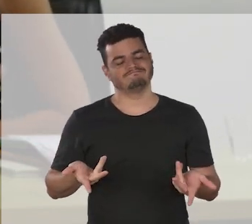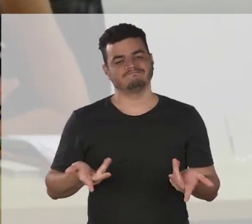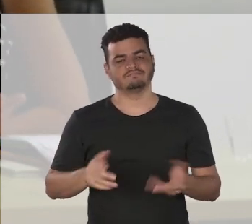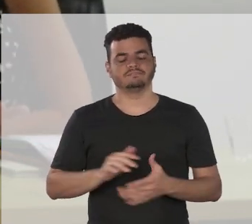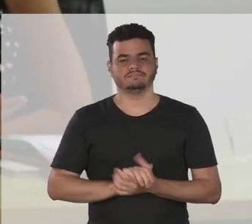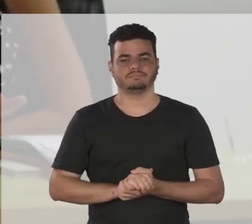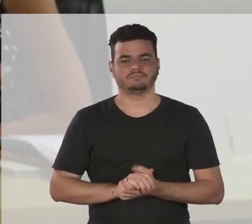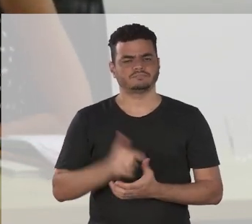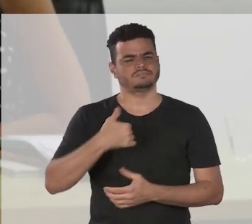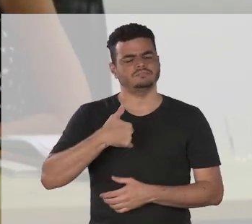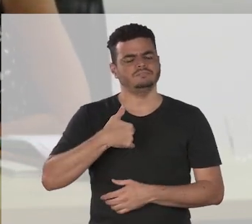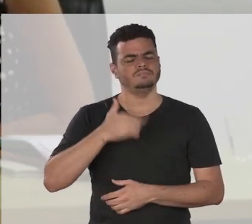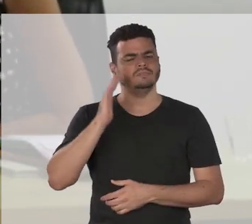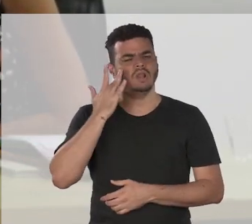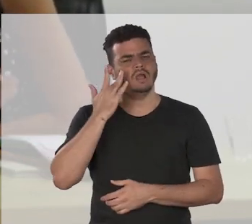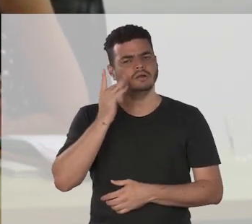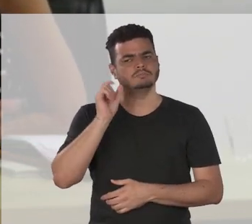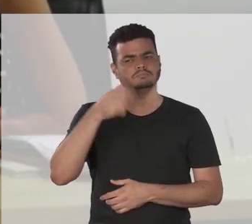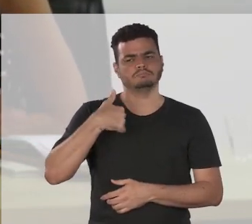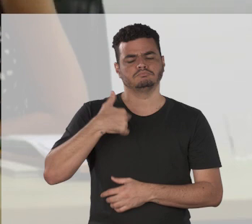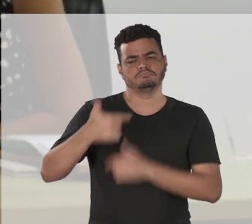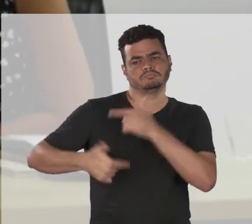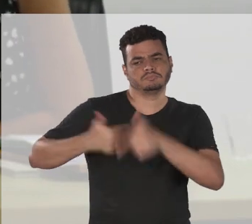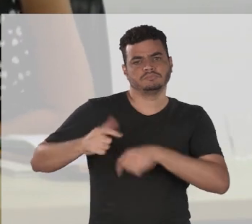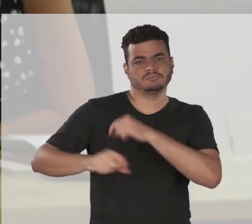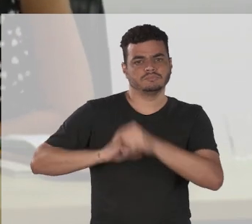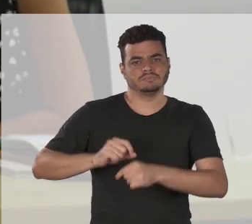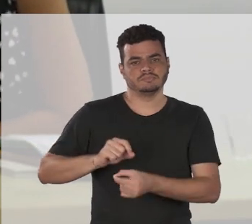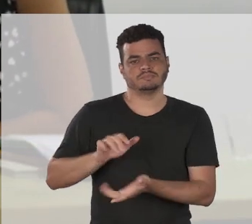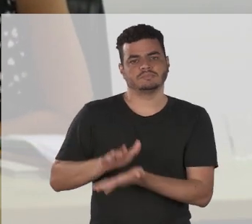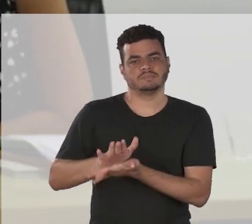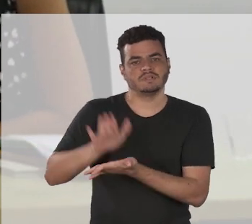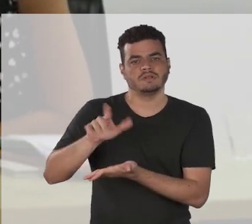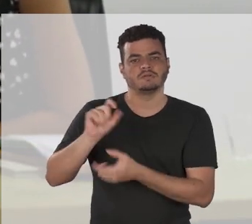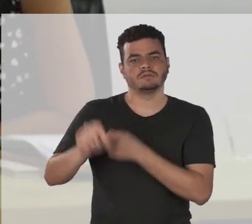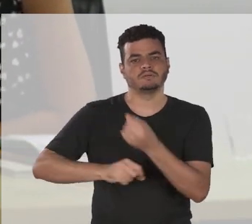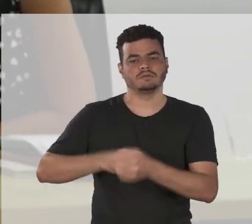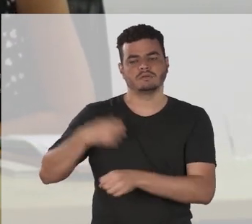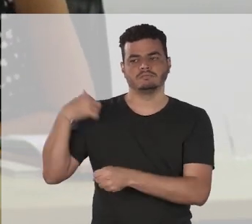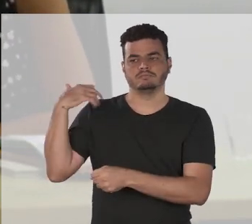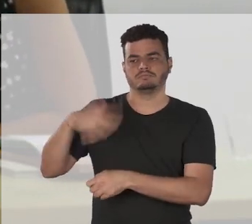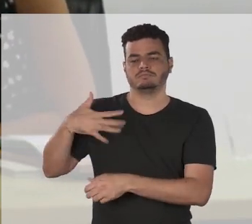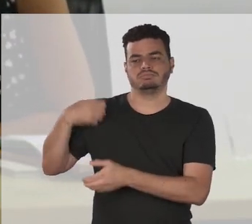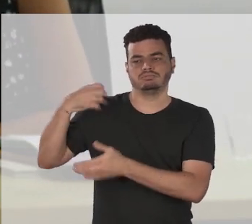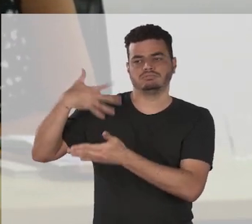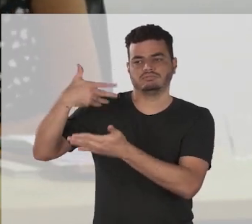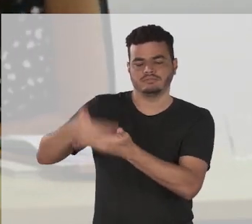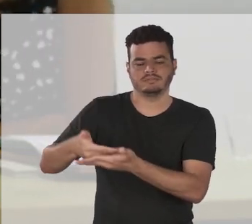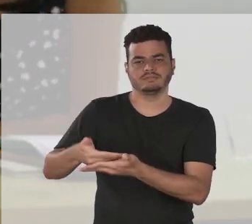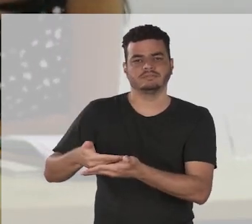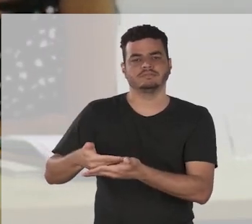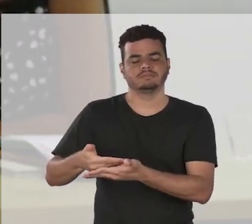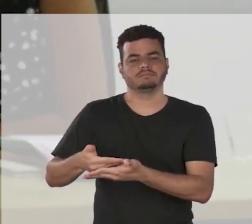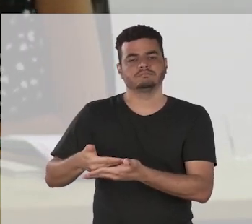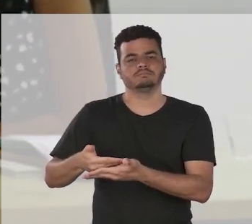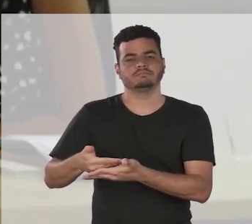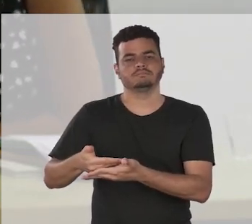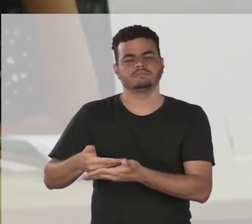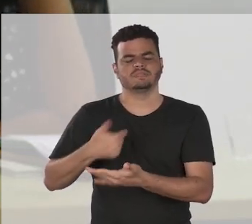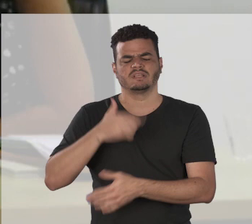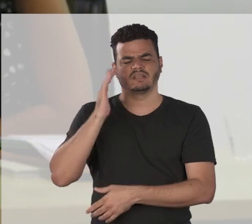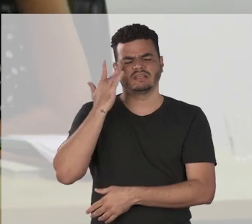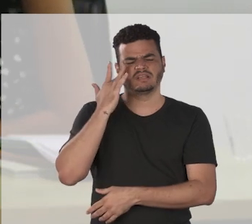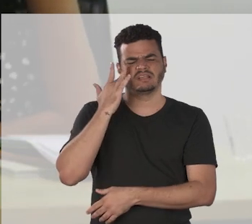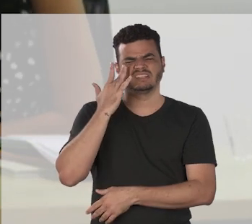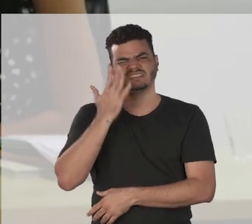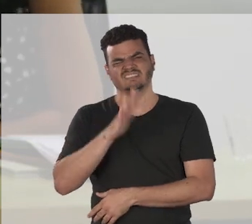que era considerado como perigoso. Bom, e comigo aconteceu que eu, como editora, aconteceu há muito tempo e... Bom,